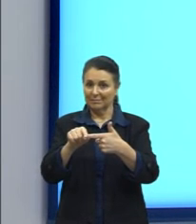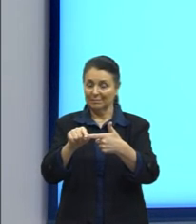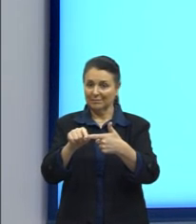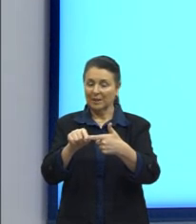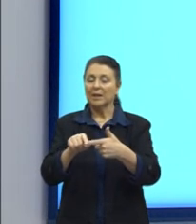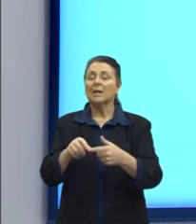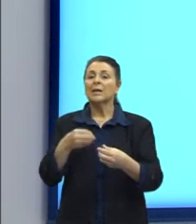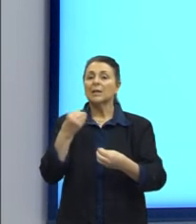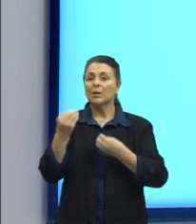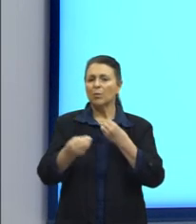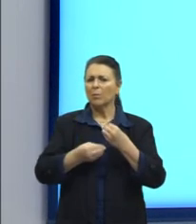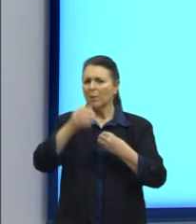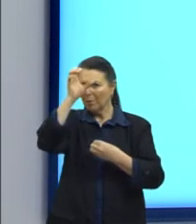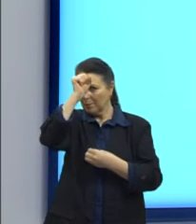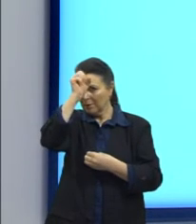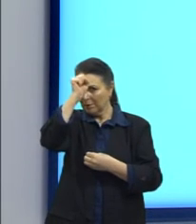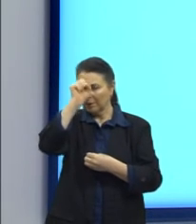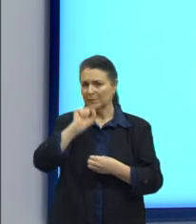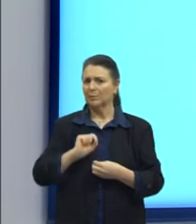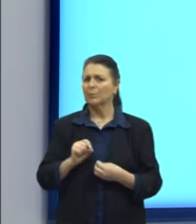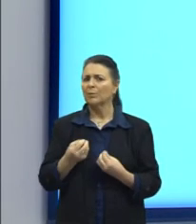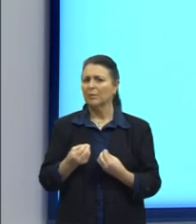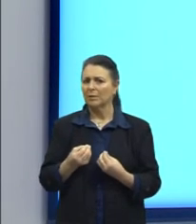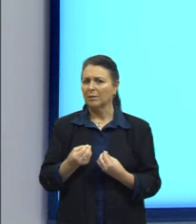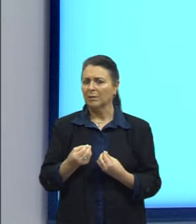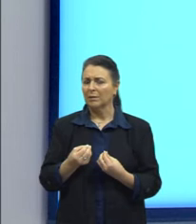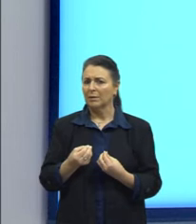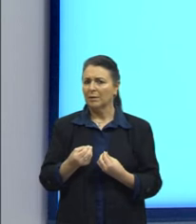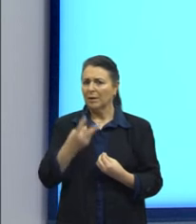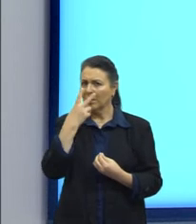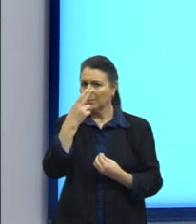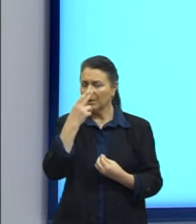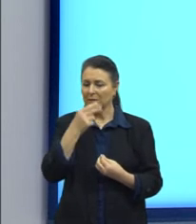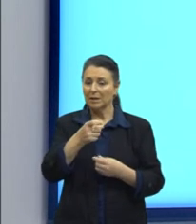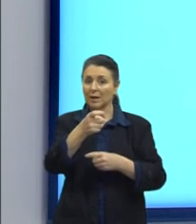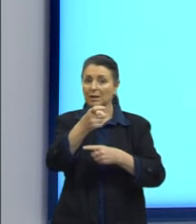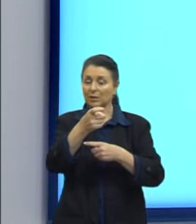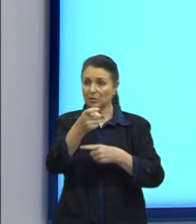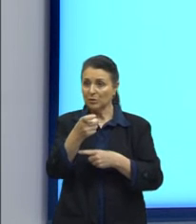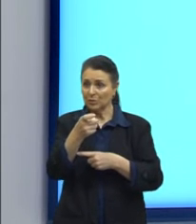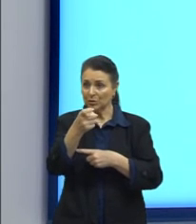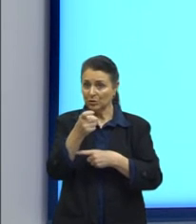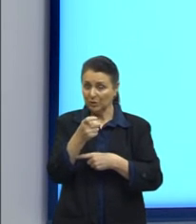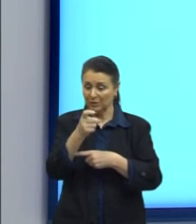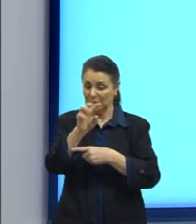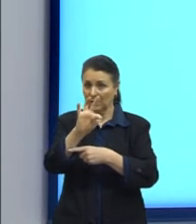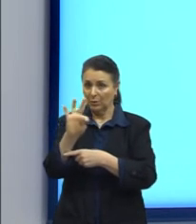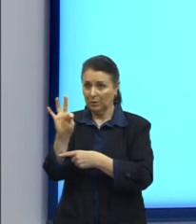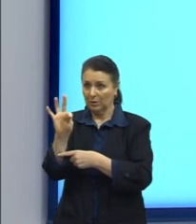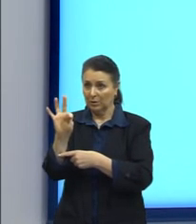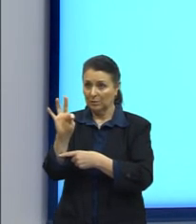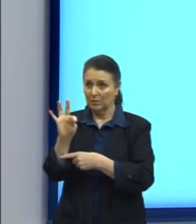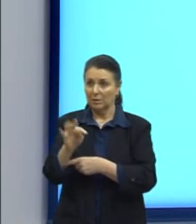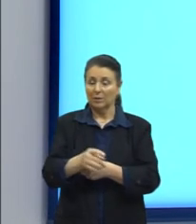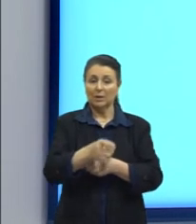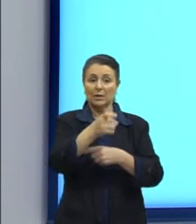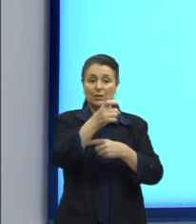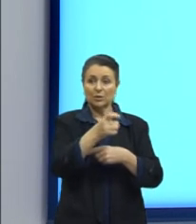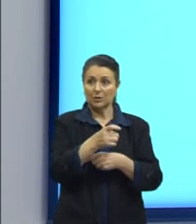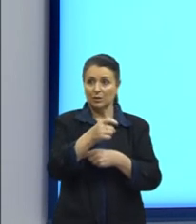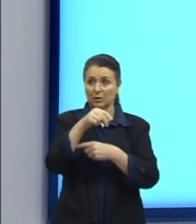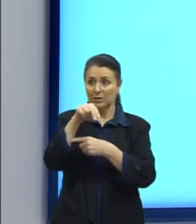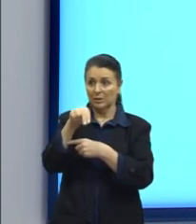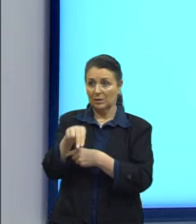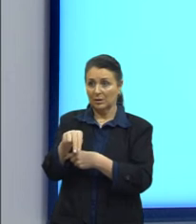e ela se parece com isso aqui ó X então aplicado no tempo vai ser igual a xm